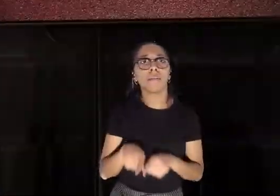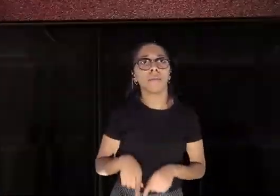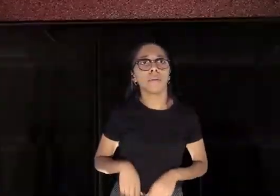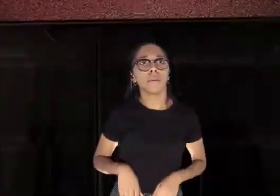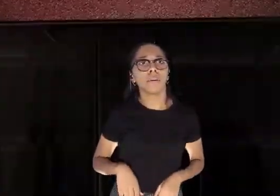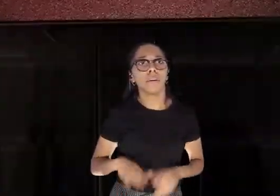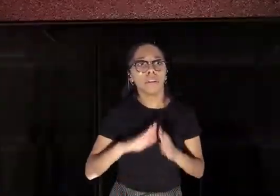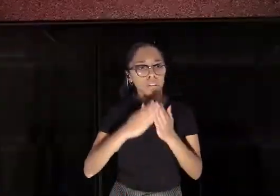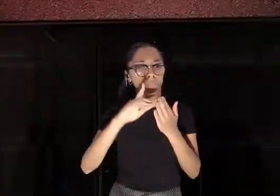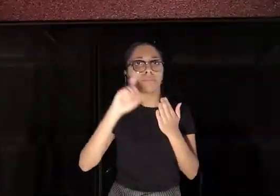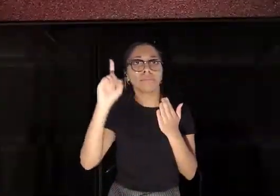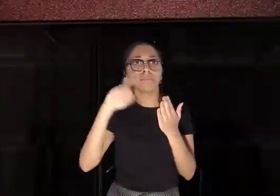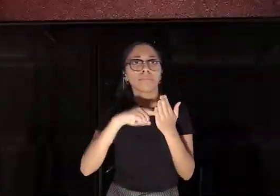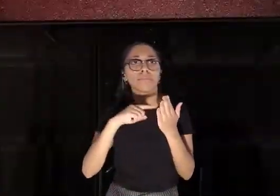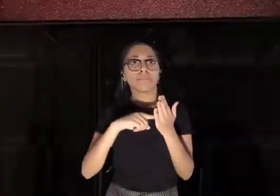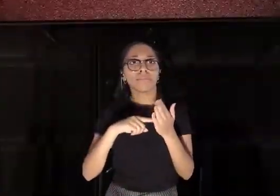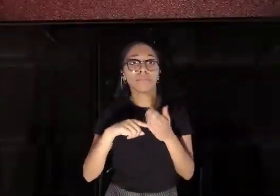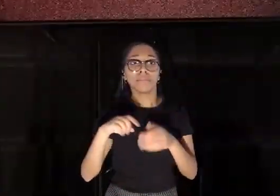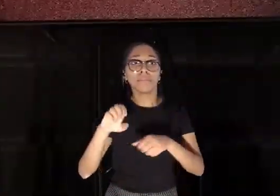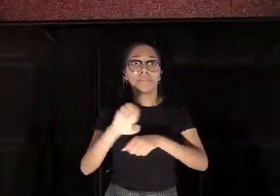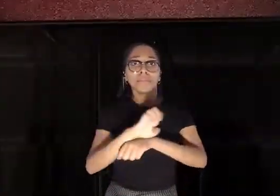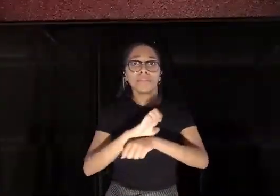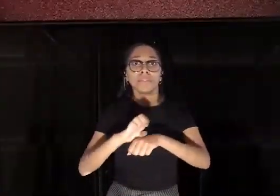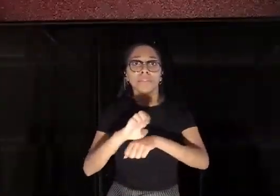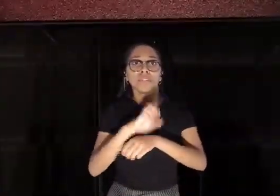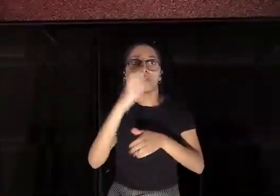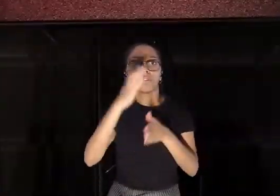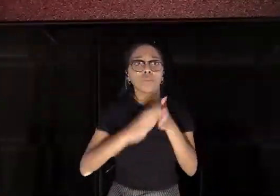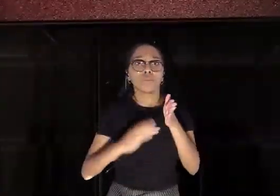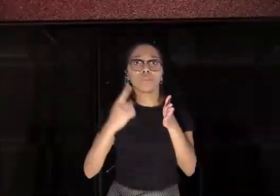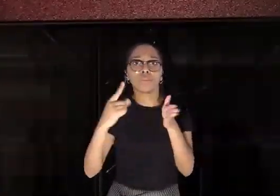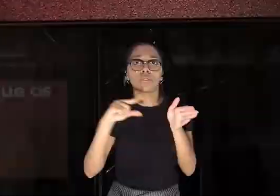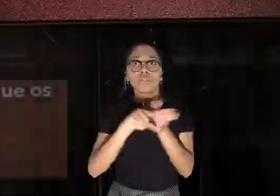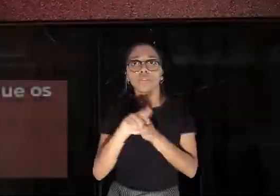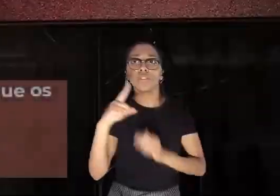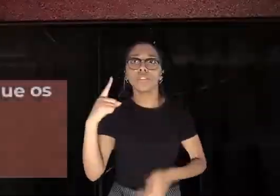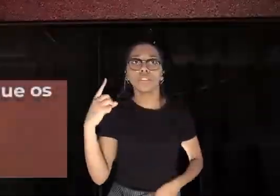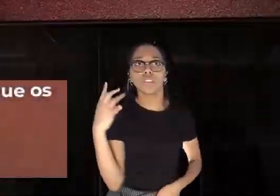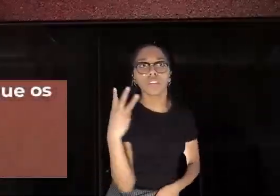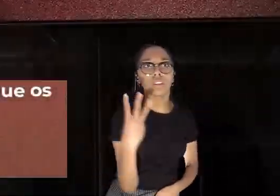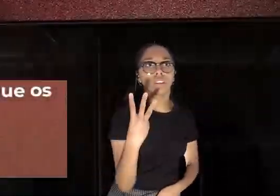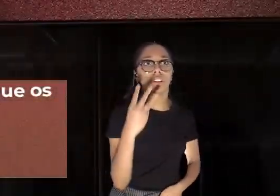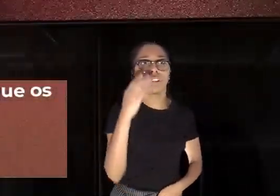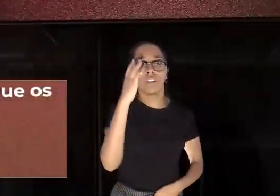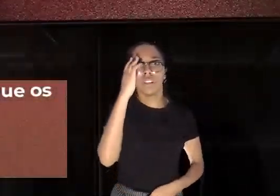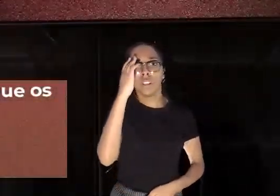Efésios 1,13, nele, fala comigo, ele me garante a salvação.